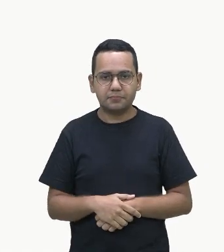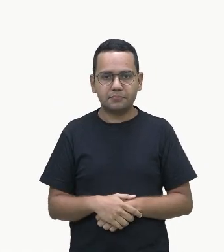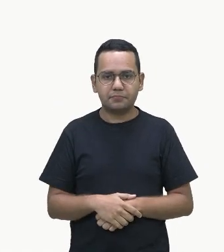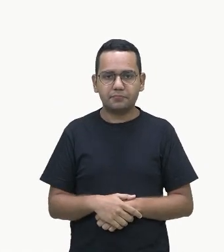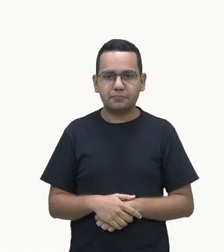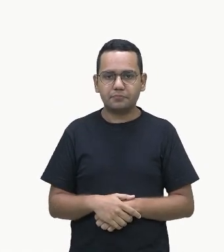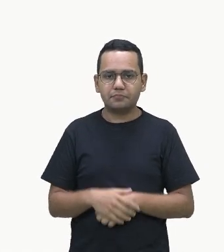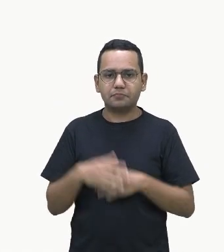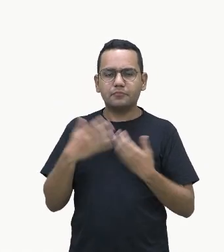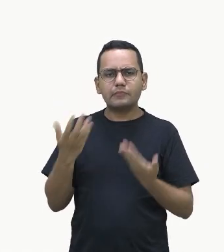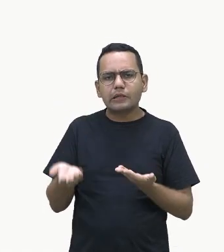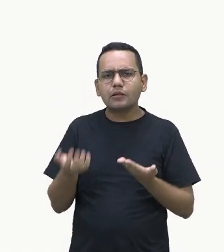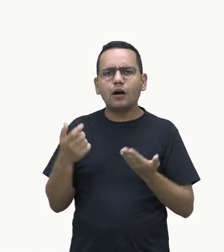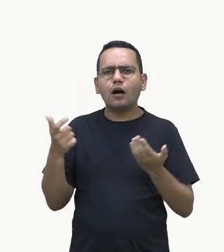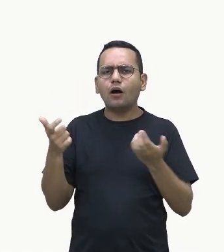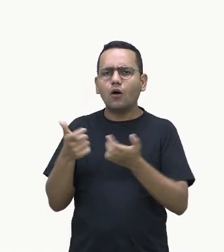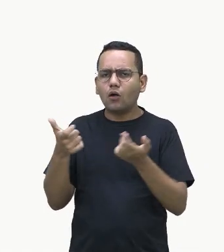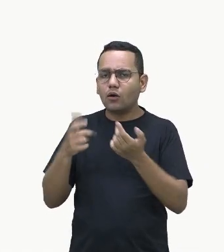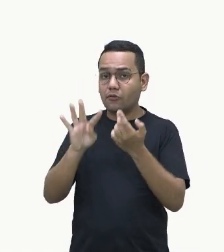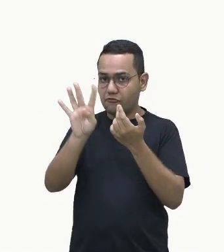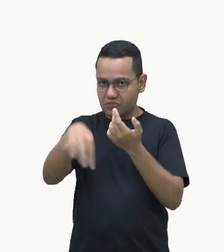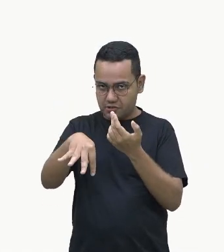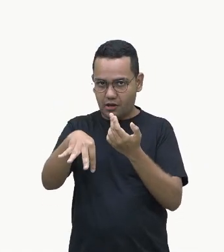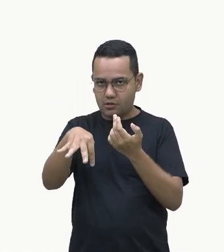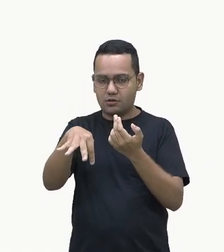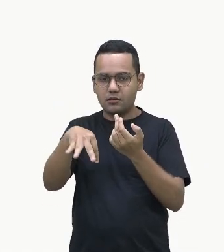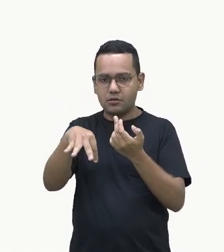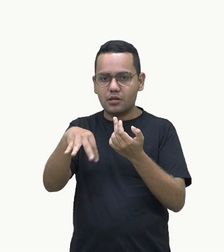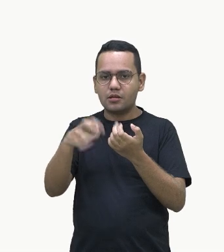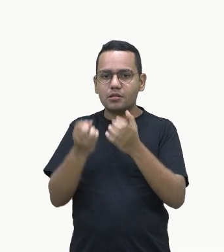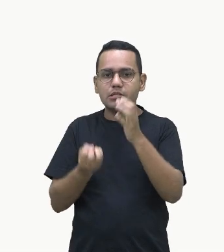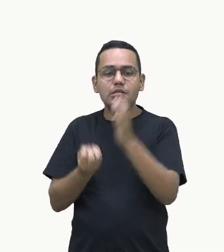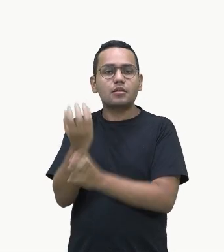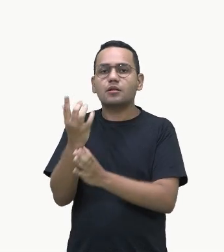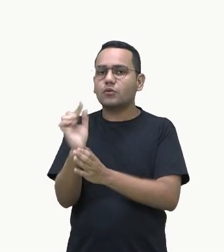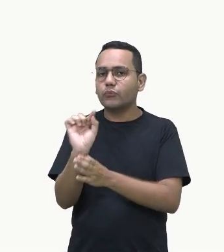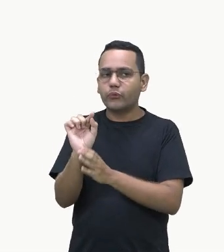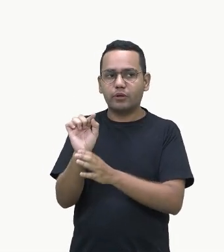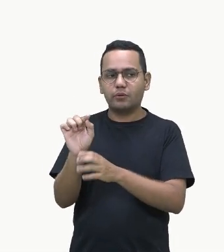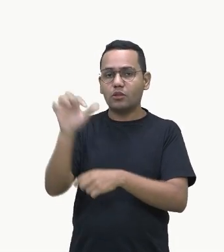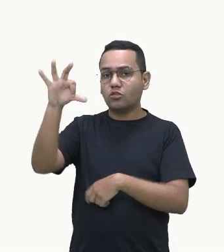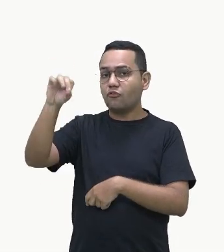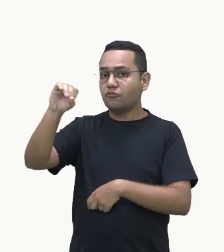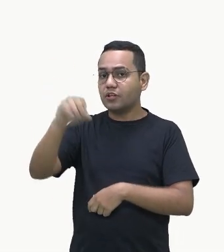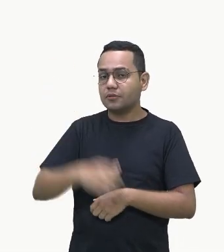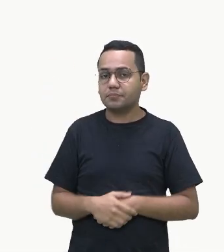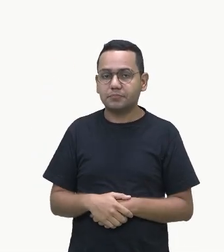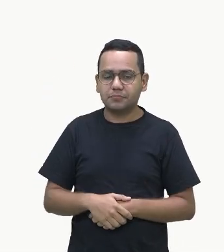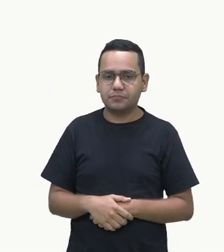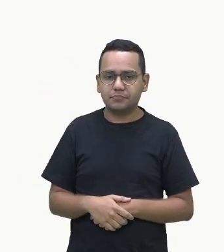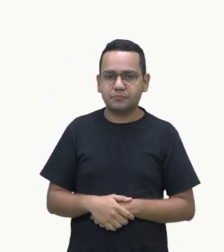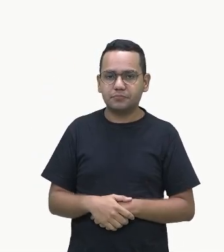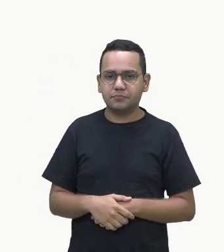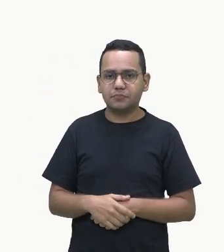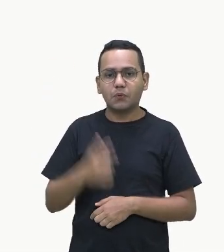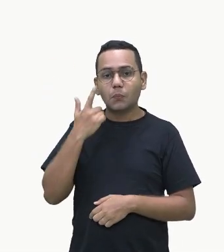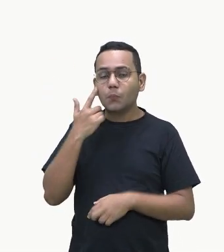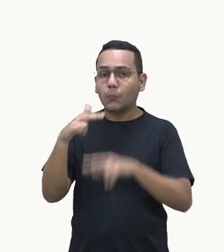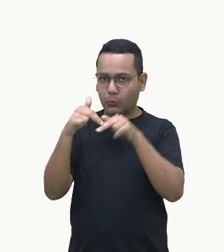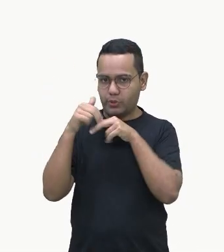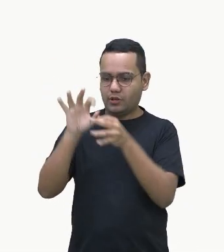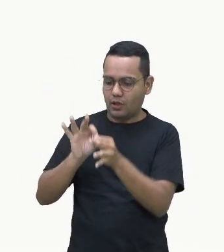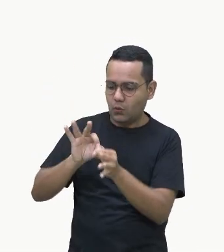termina, ao lado que ela terminar, ela vai formar 90 graus. Por isso que ela é dita linha